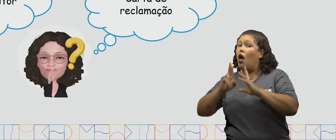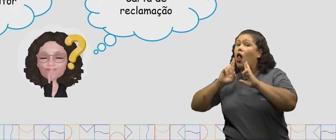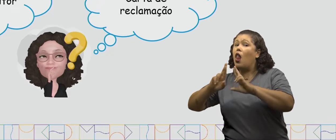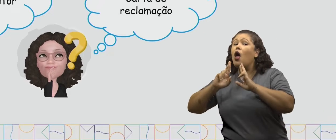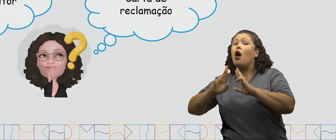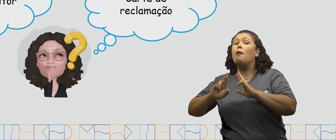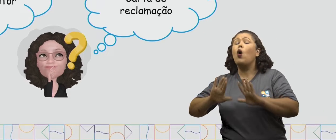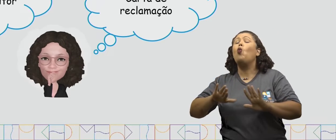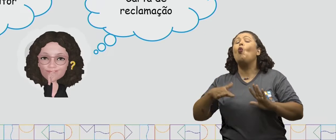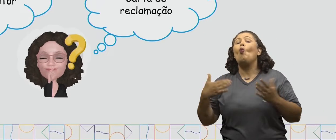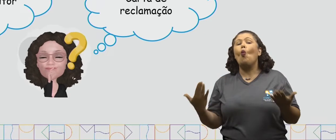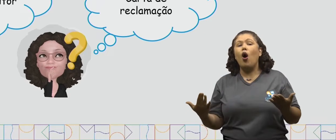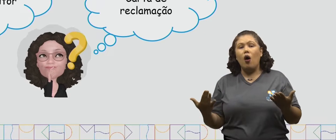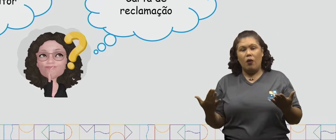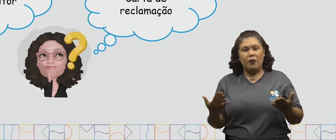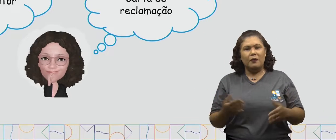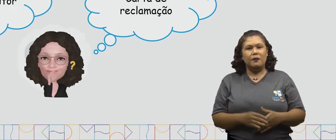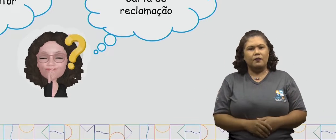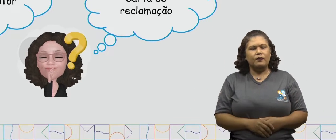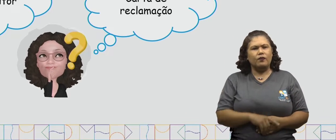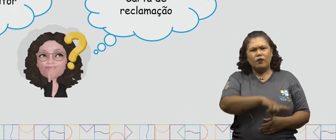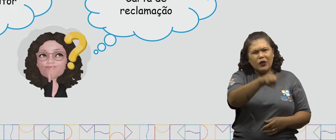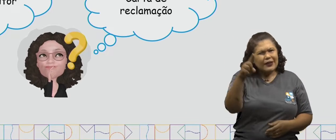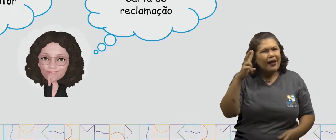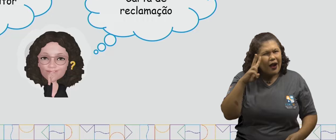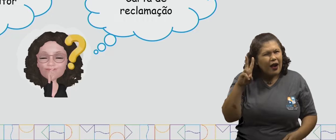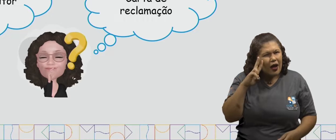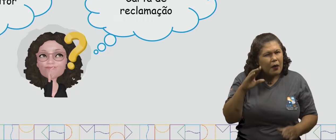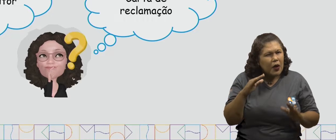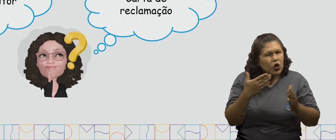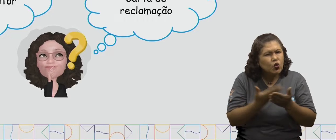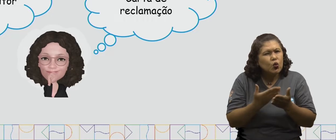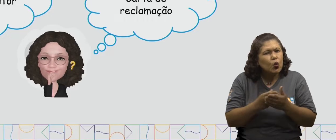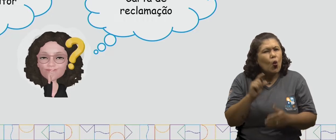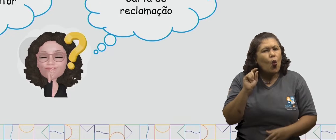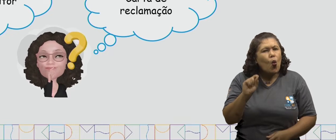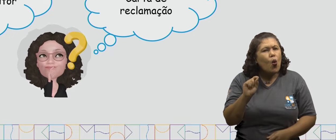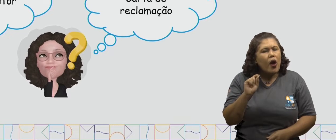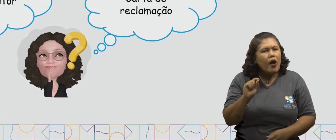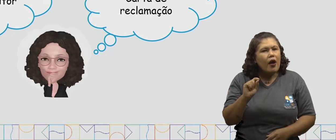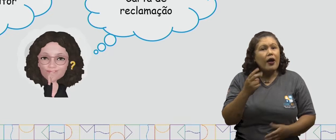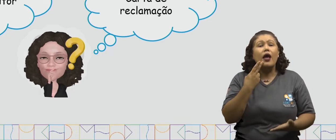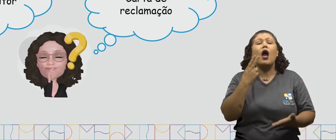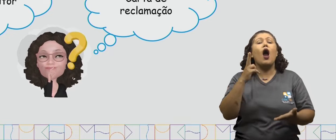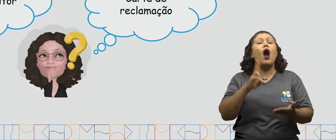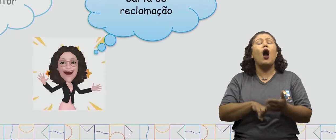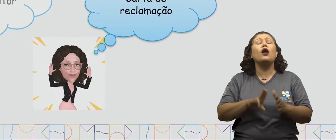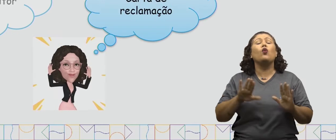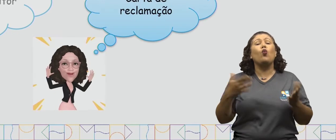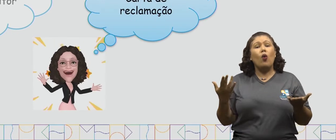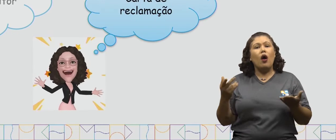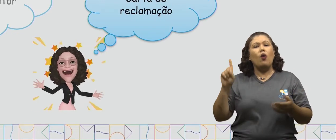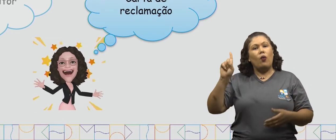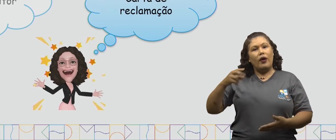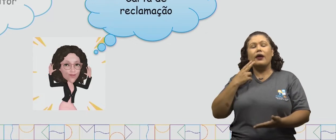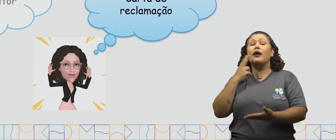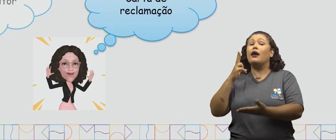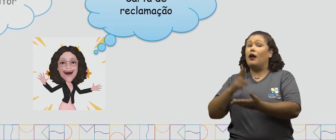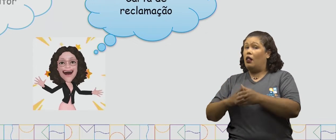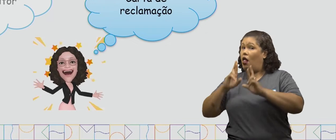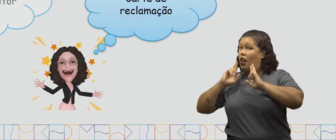aluno, você lembra o tipo de carta que produzimos hoje? Isso mesmo! Nós produzimos a carta